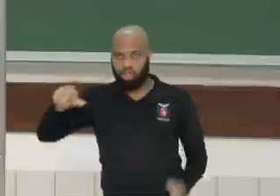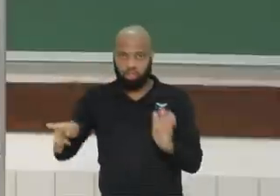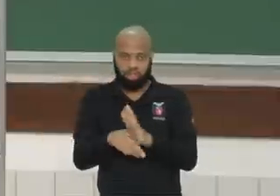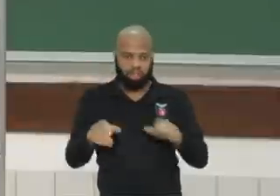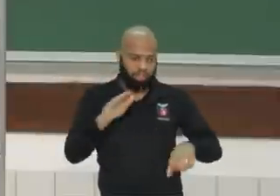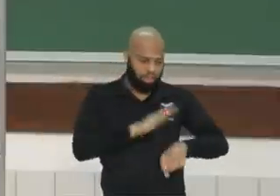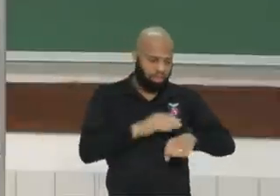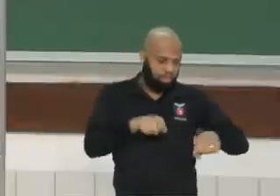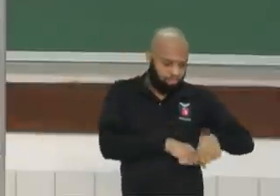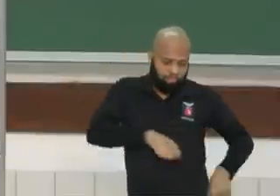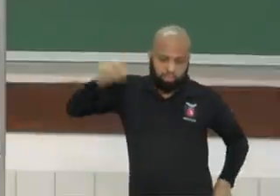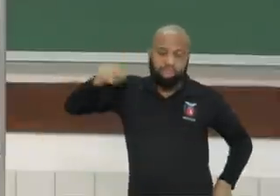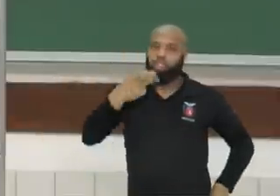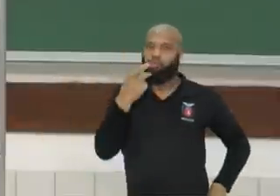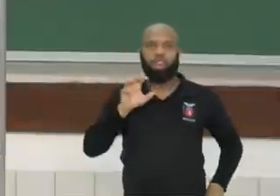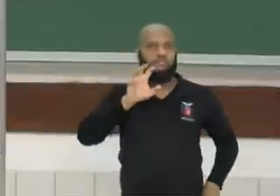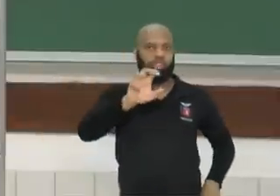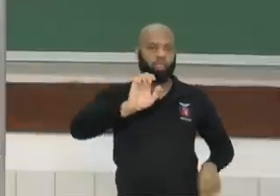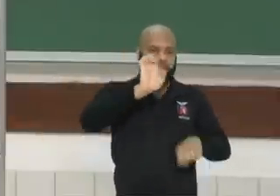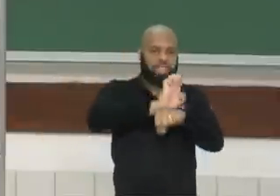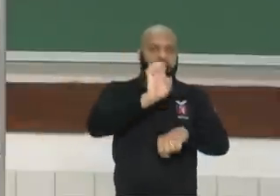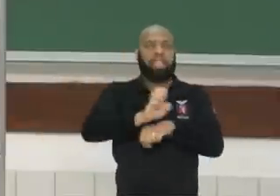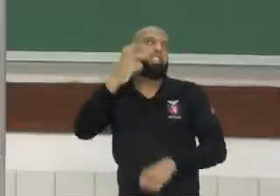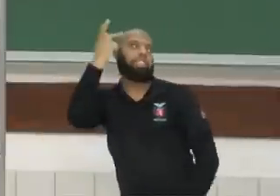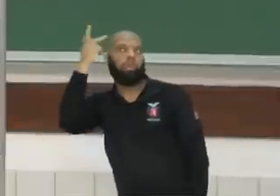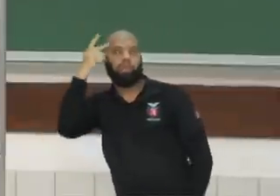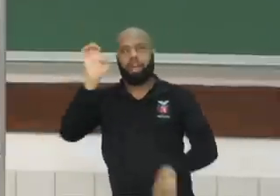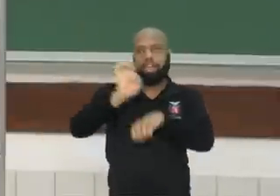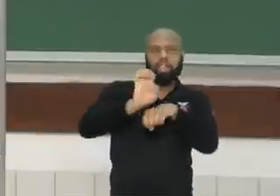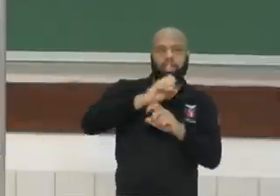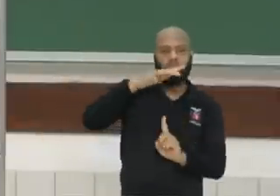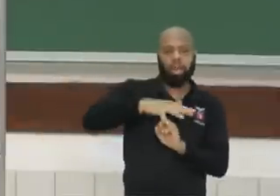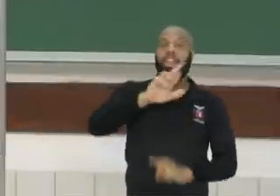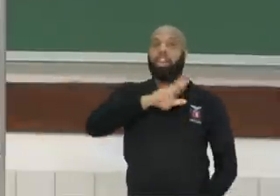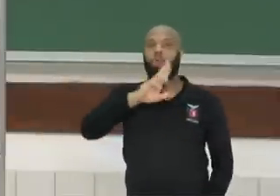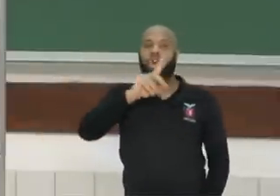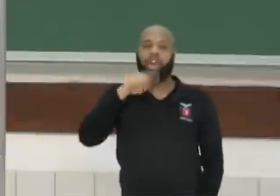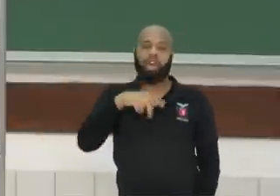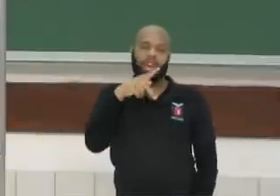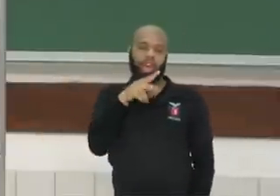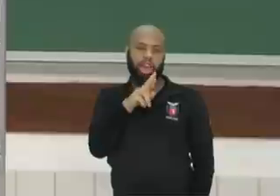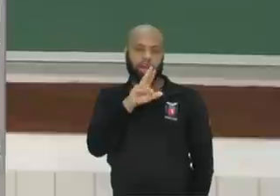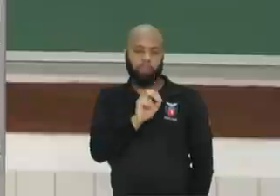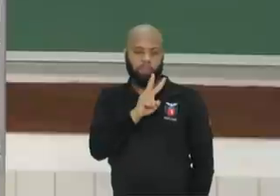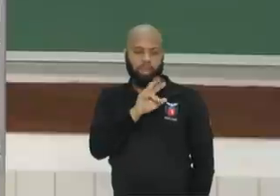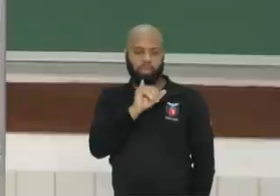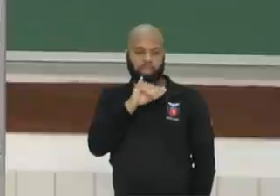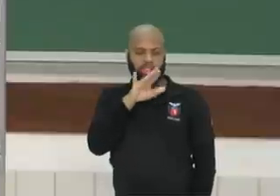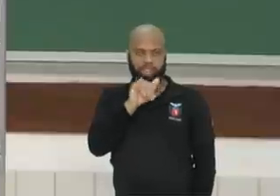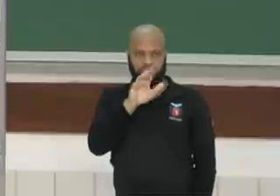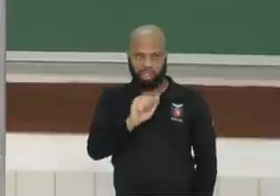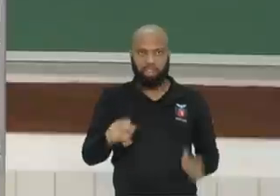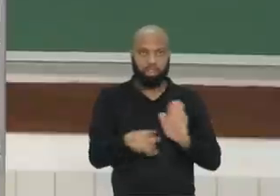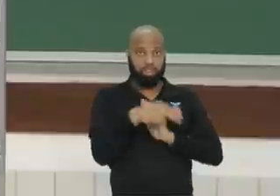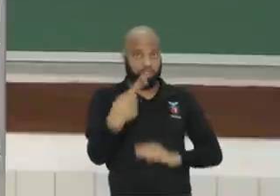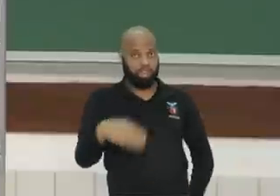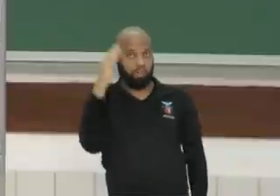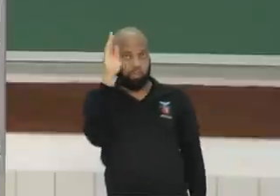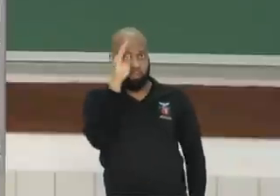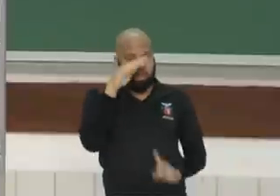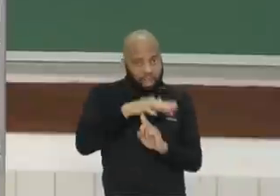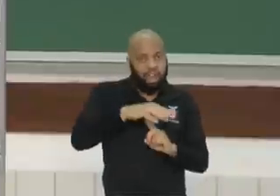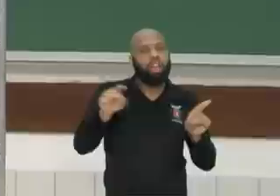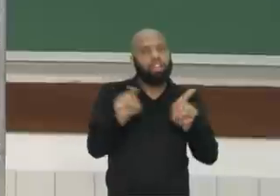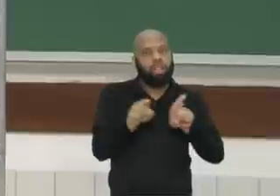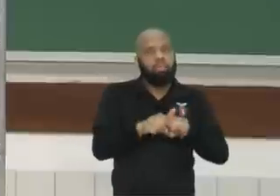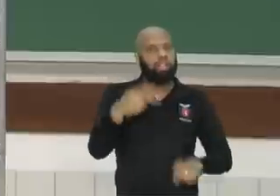da República, nós não falávamos estado de São Paulo, estado do Paraná. Nós falávamos províncias, né? Então era a província do Paraná, a província de